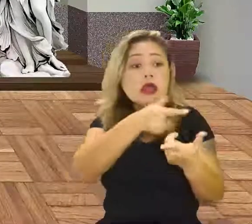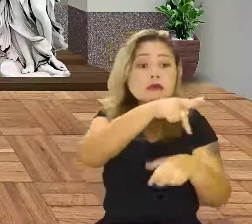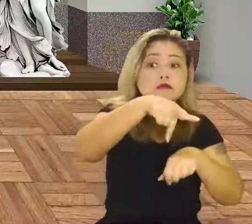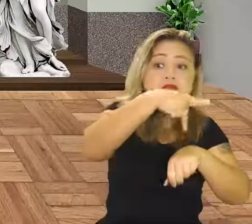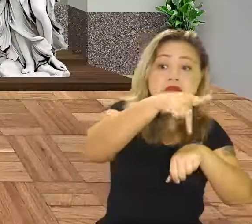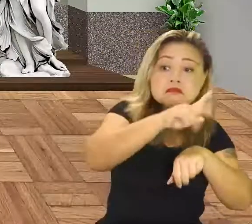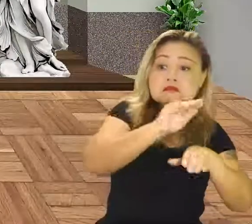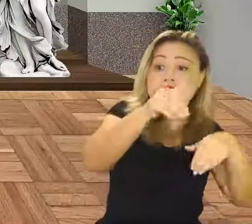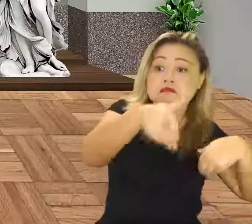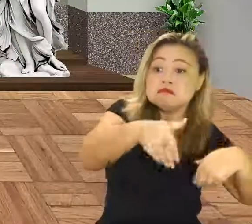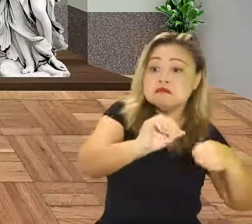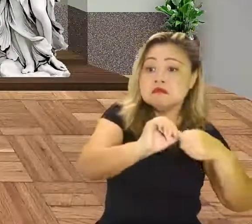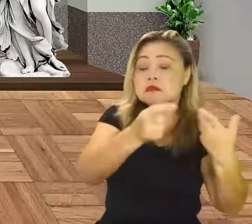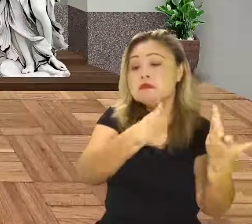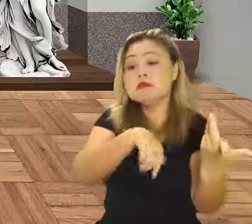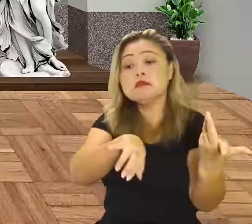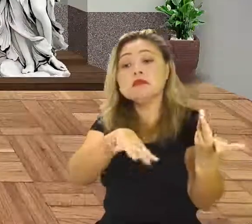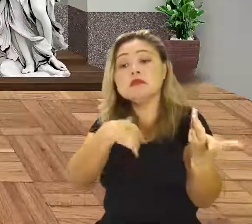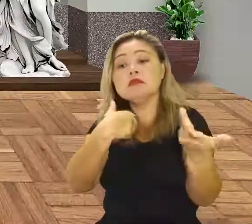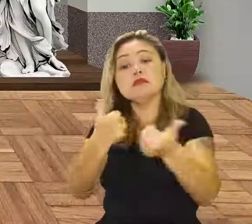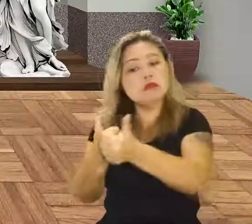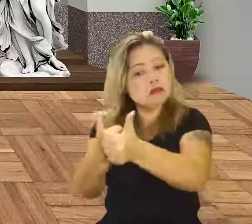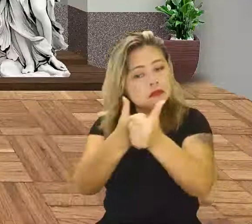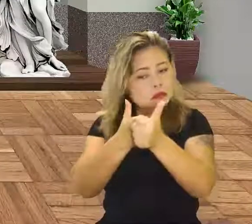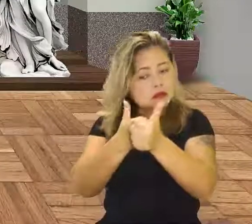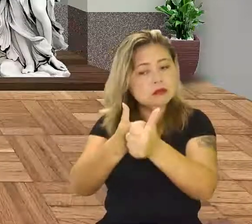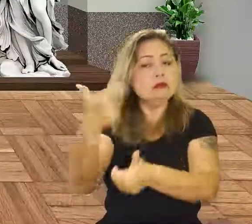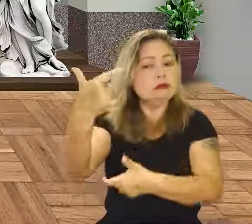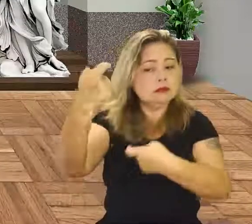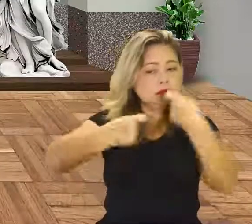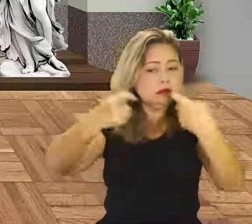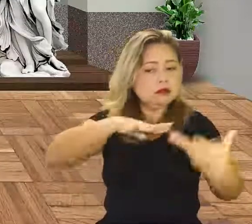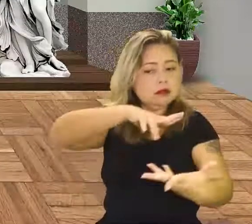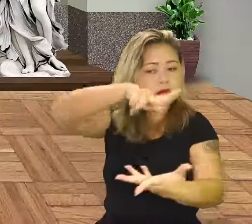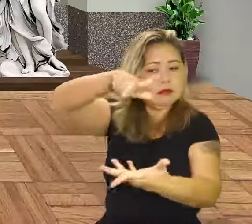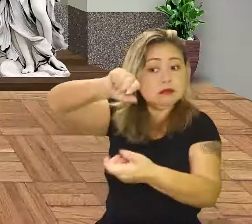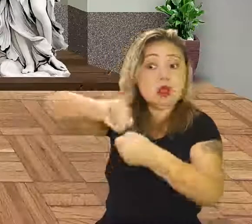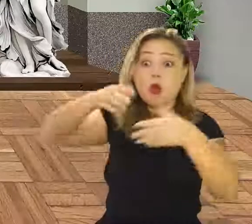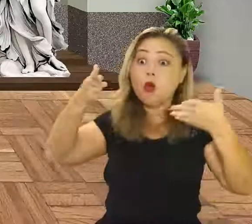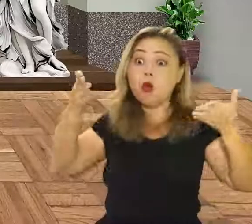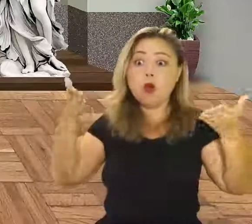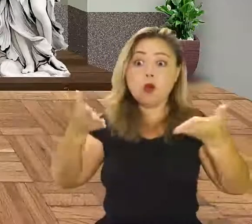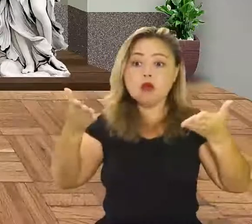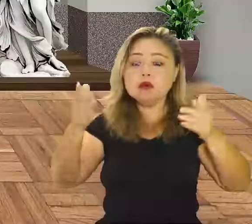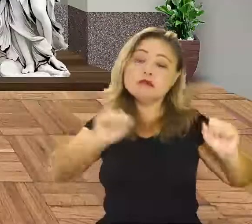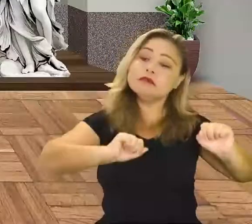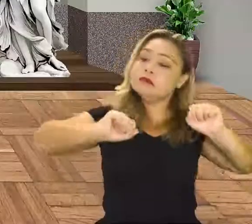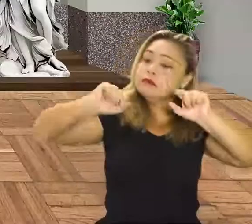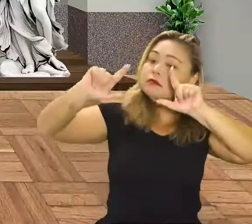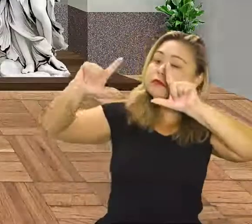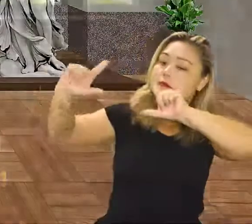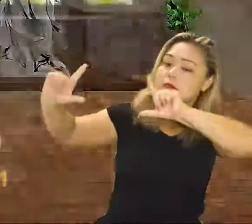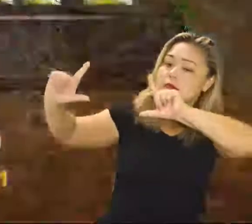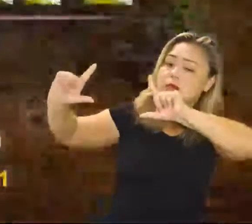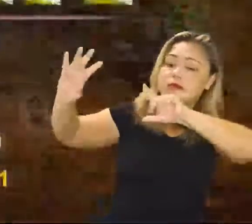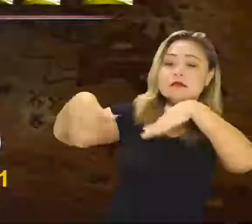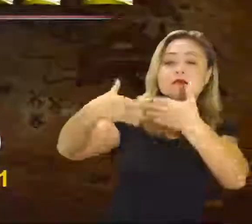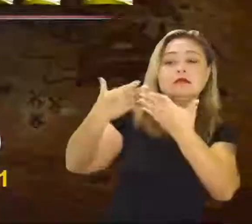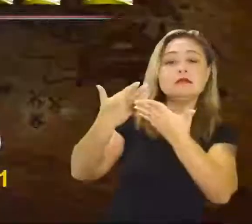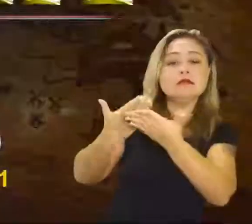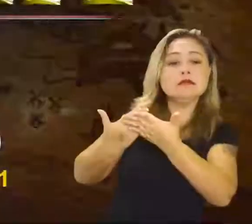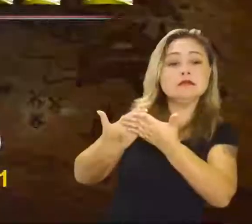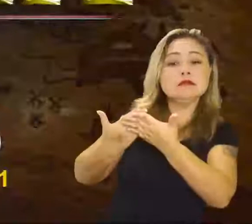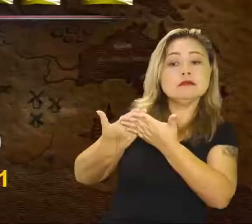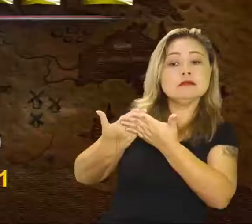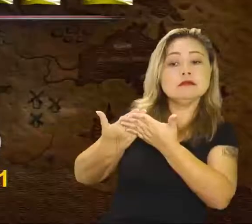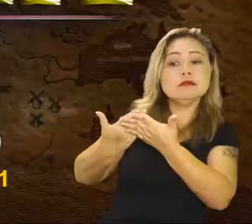país. Acompanhem comigo a Segunda Guerra Mundial. Hoje, na tela para vocês, hoje a aula está